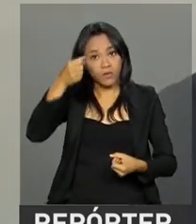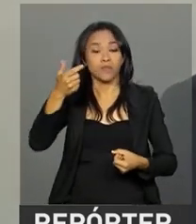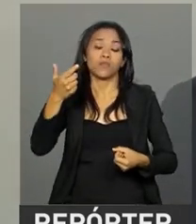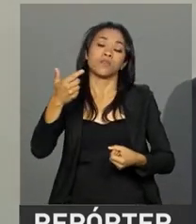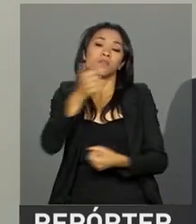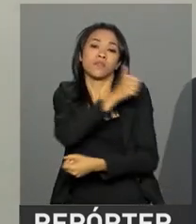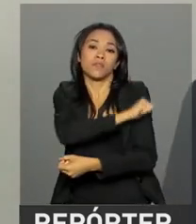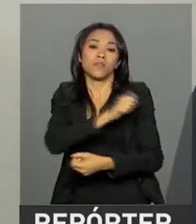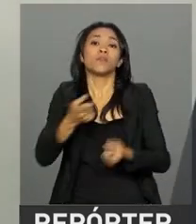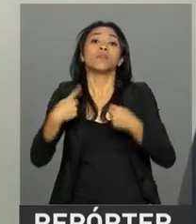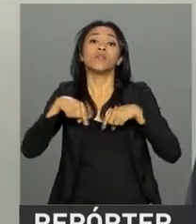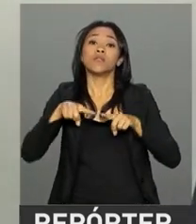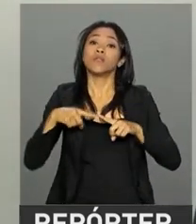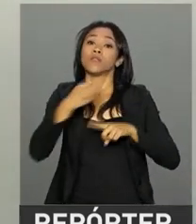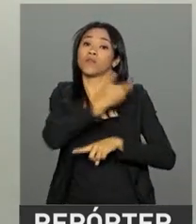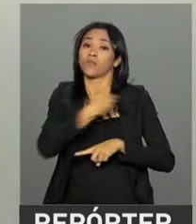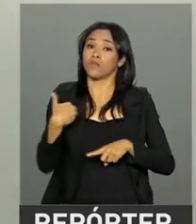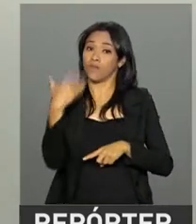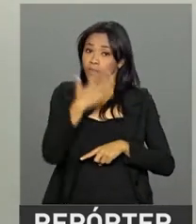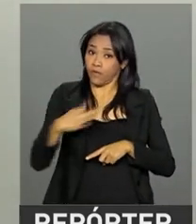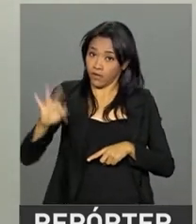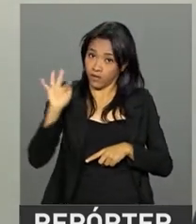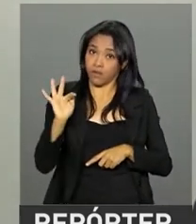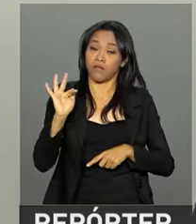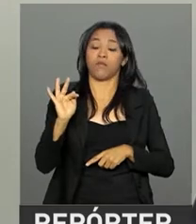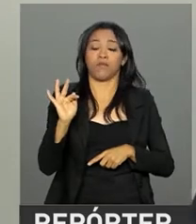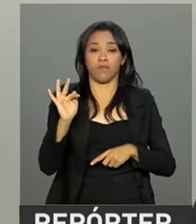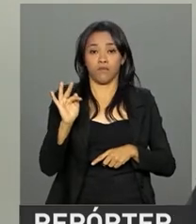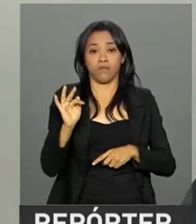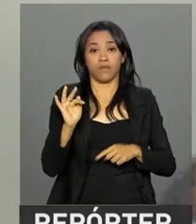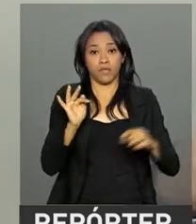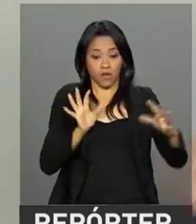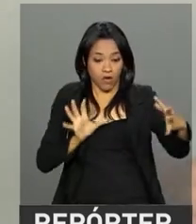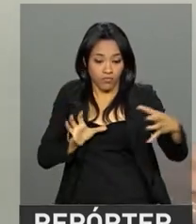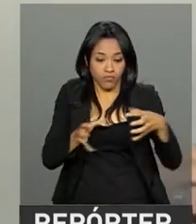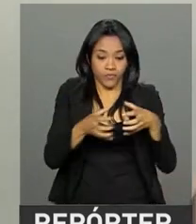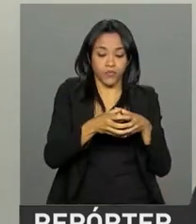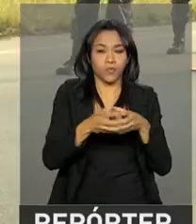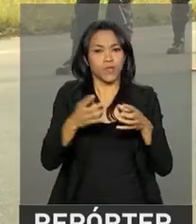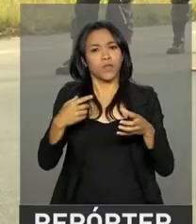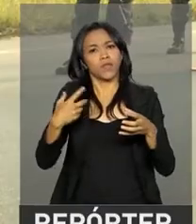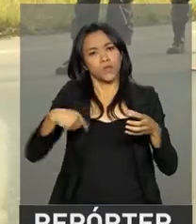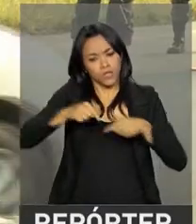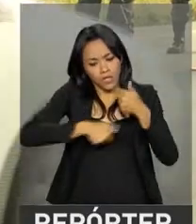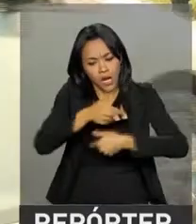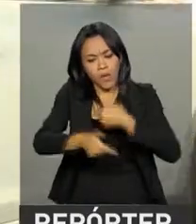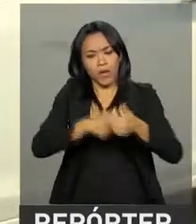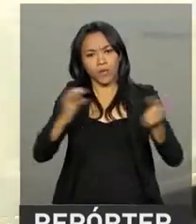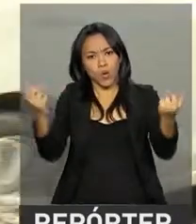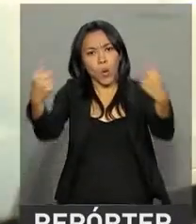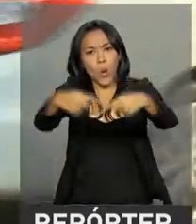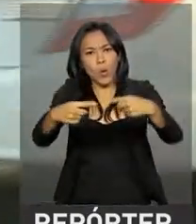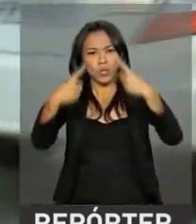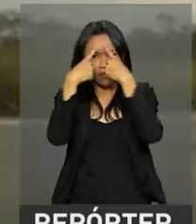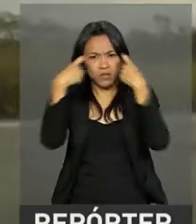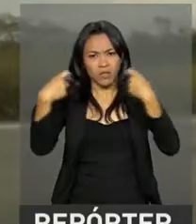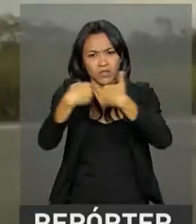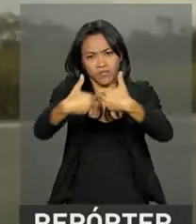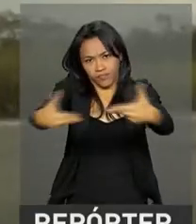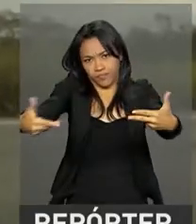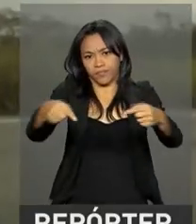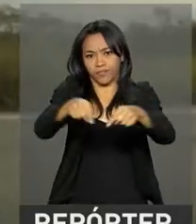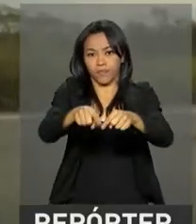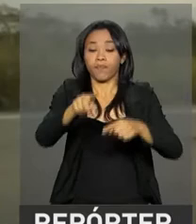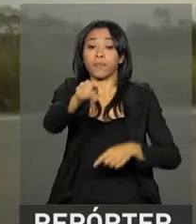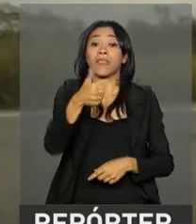josé daniel o governo federal de combate ao crime desde a última sexta feira cerca de 10